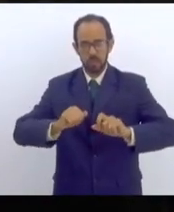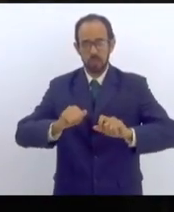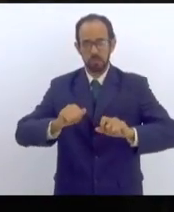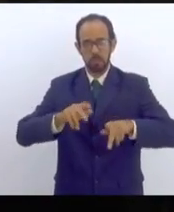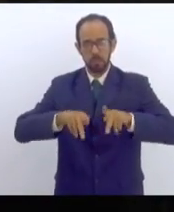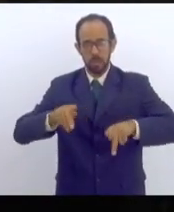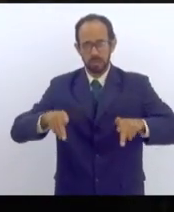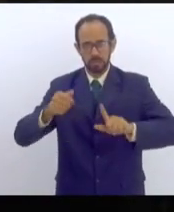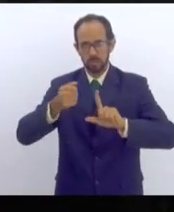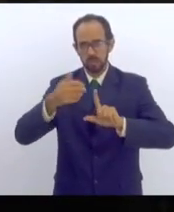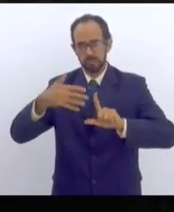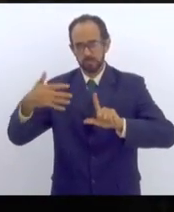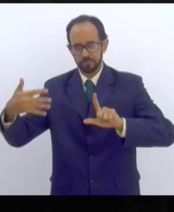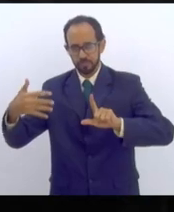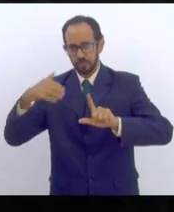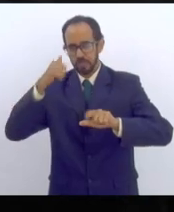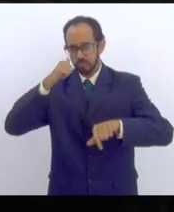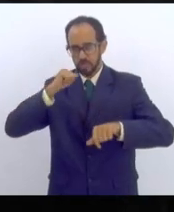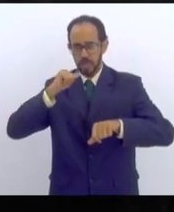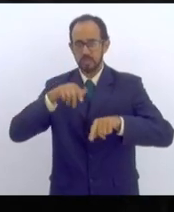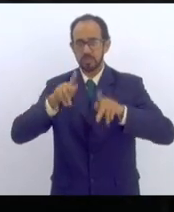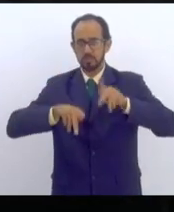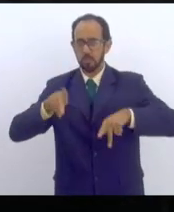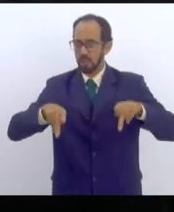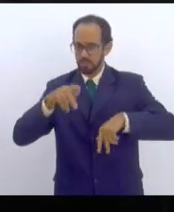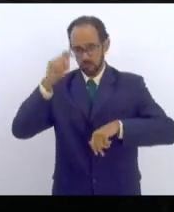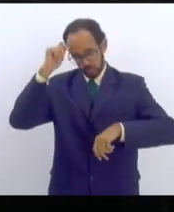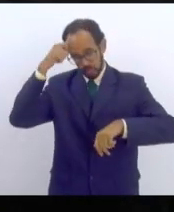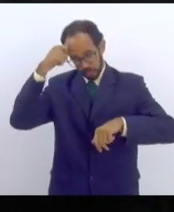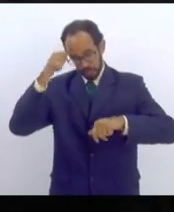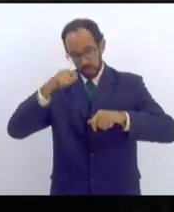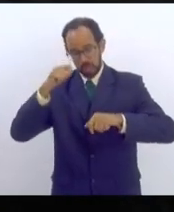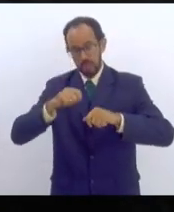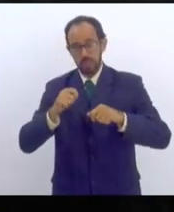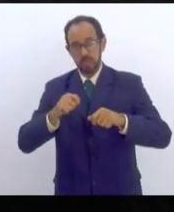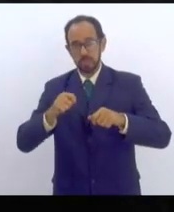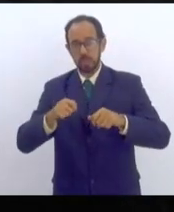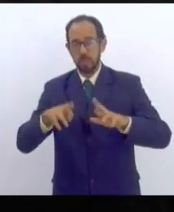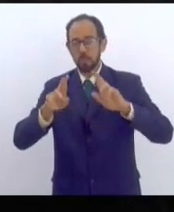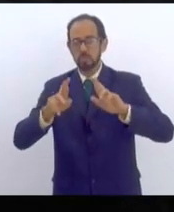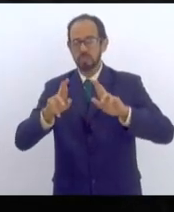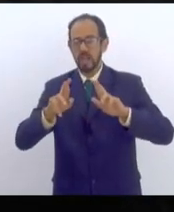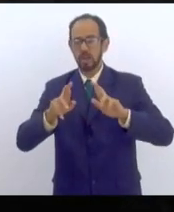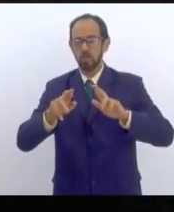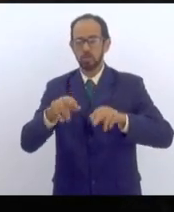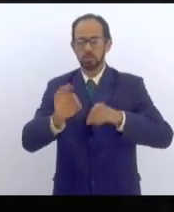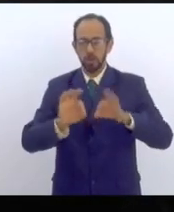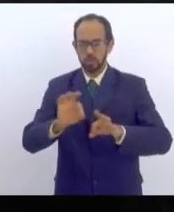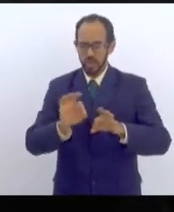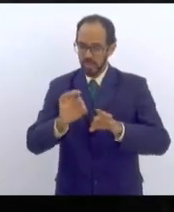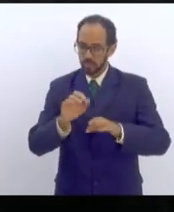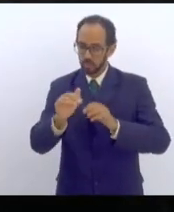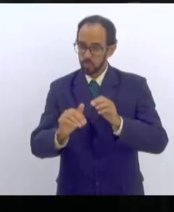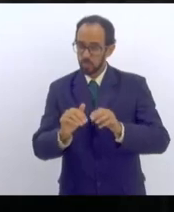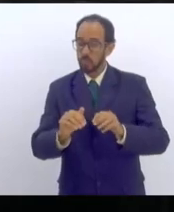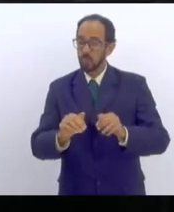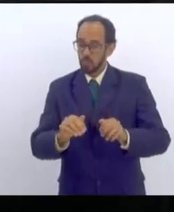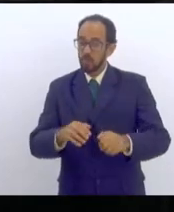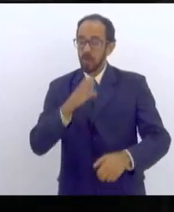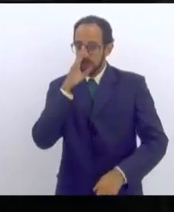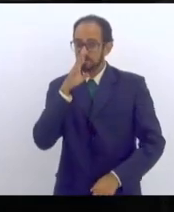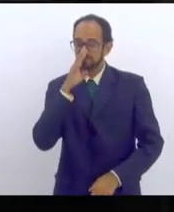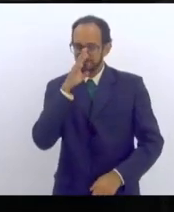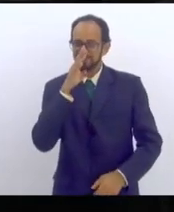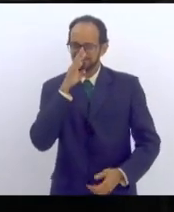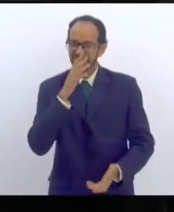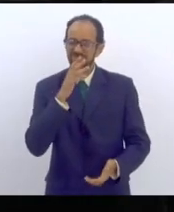do povo negro, que apostaram num projeto ousado, altivo, que agora adentra a Assembleia Legislativa do